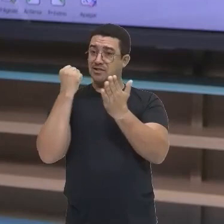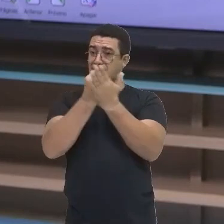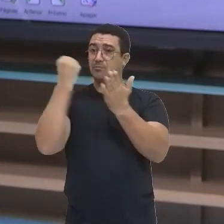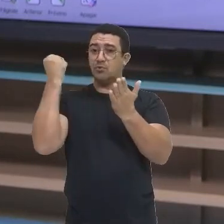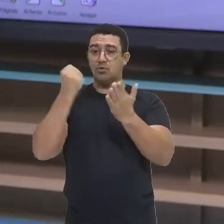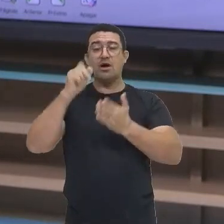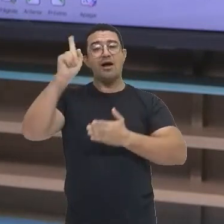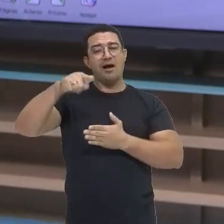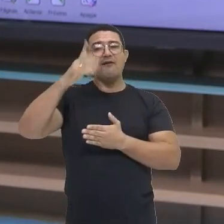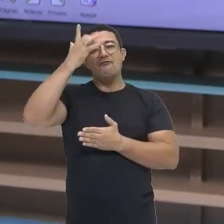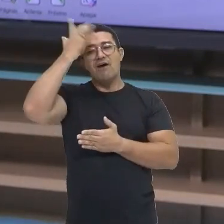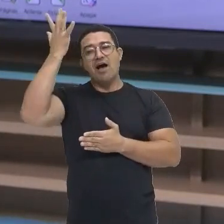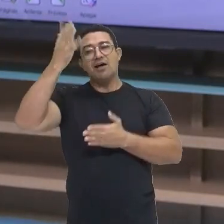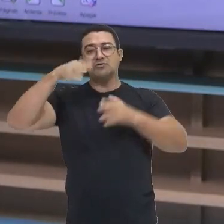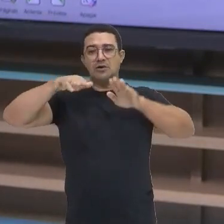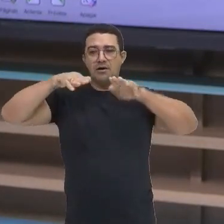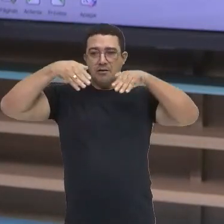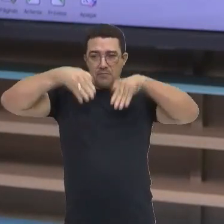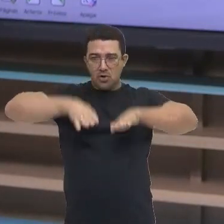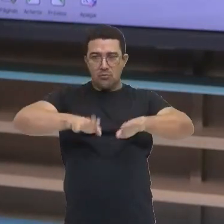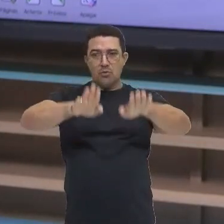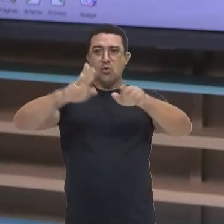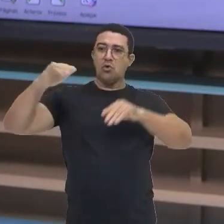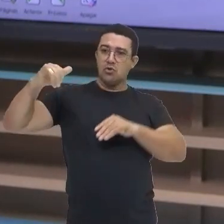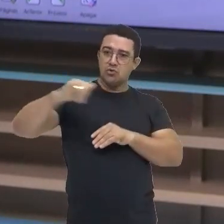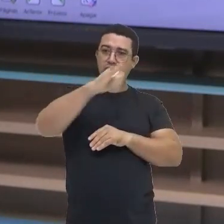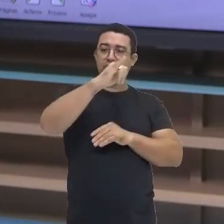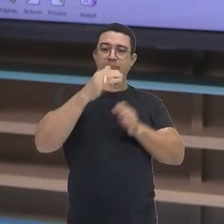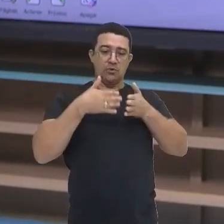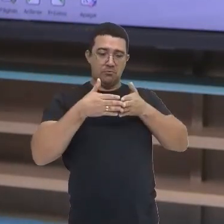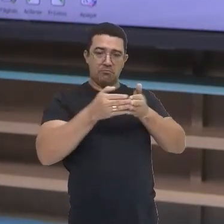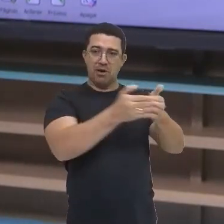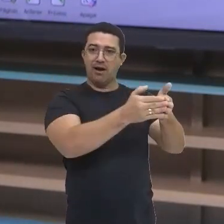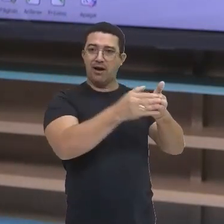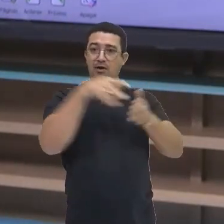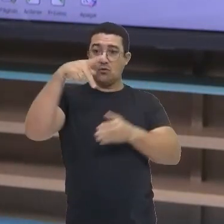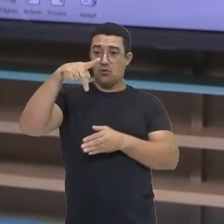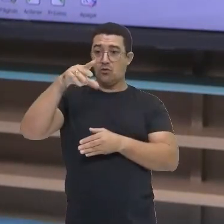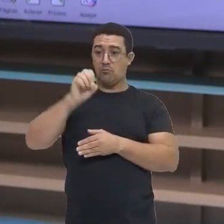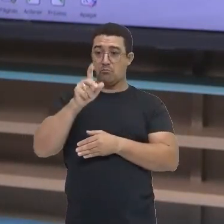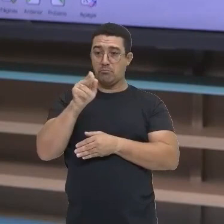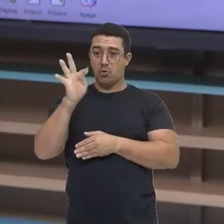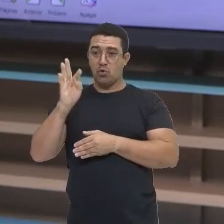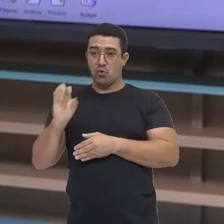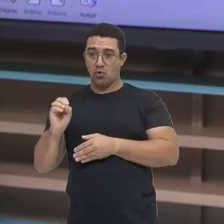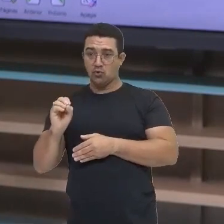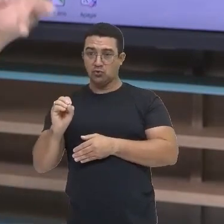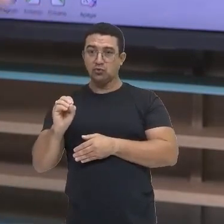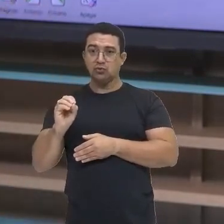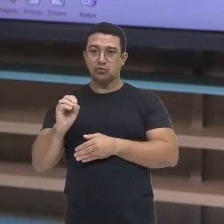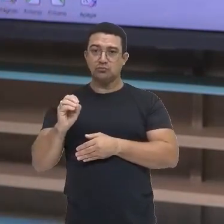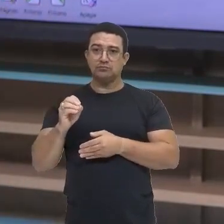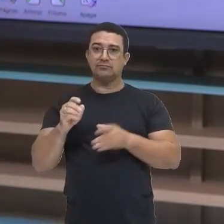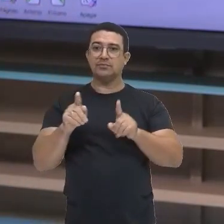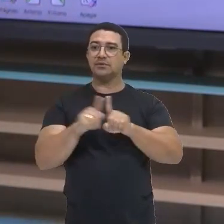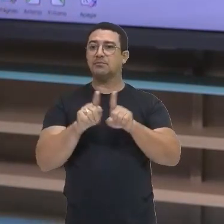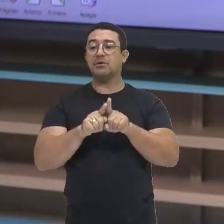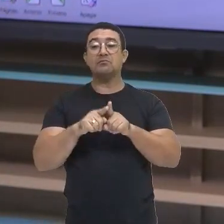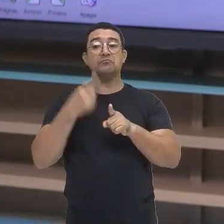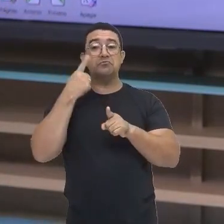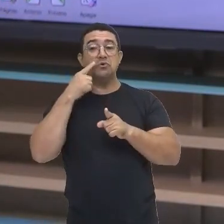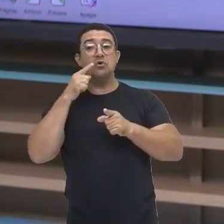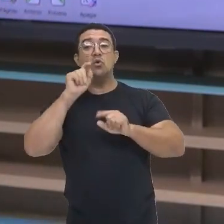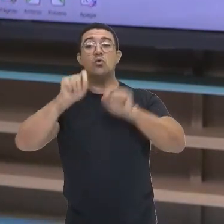de um aeroporto, de um porto, e a demarcação, a delimitação do que é curso d'água ou não,